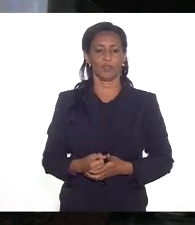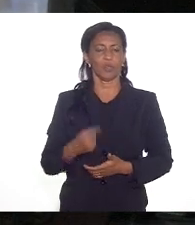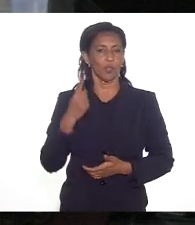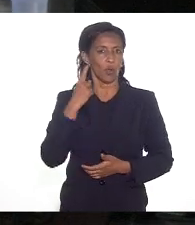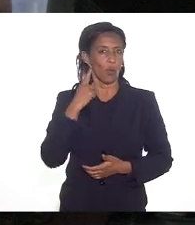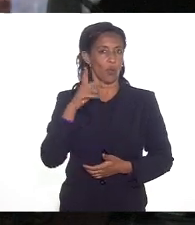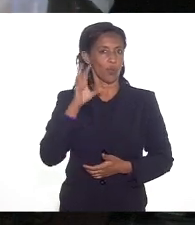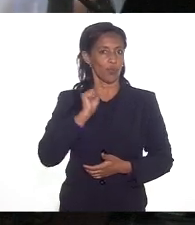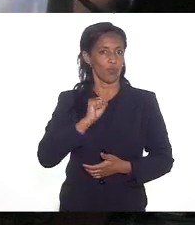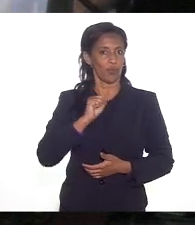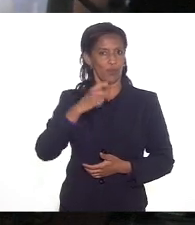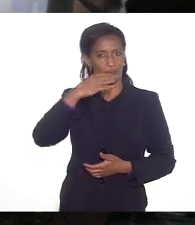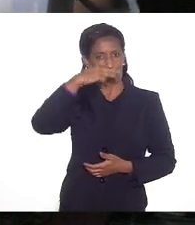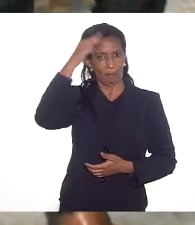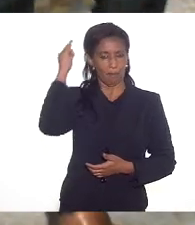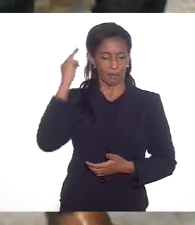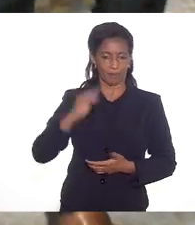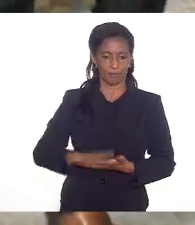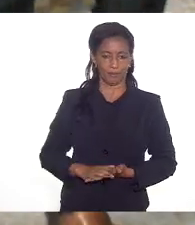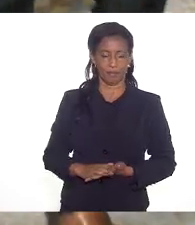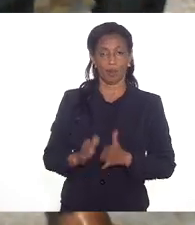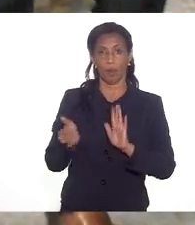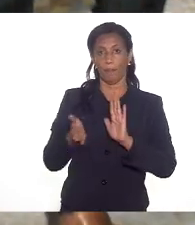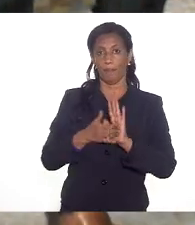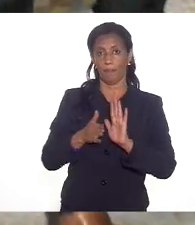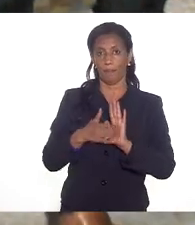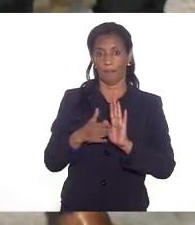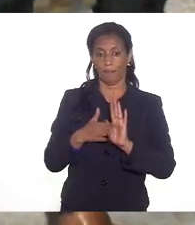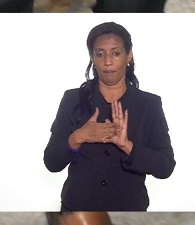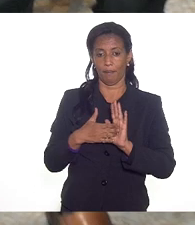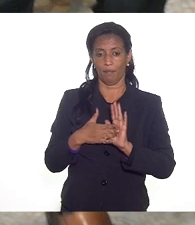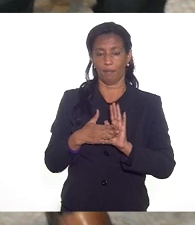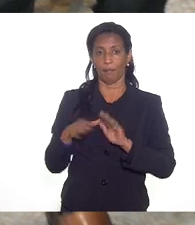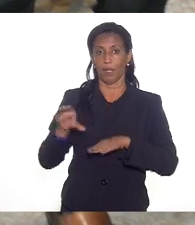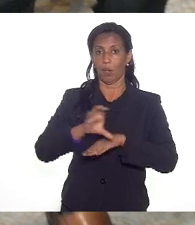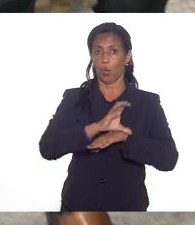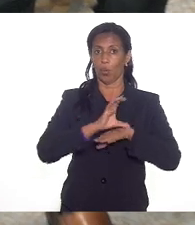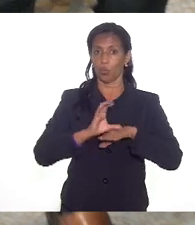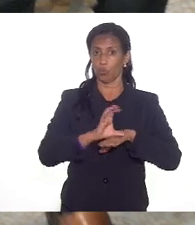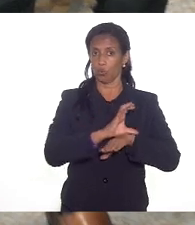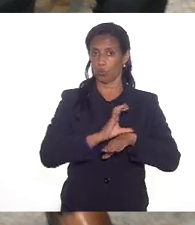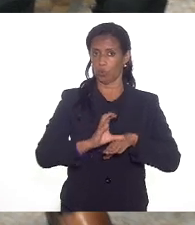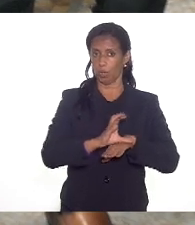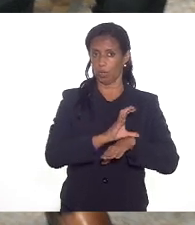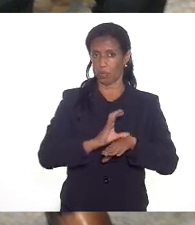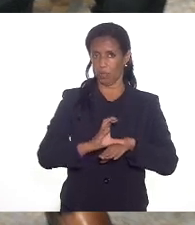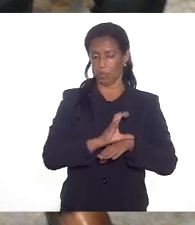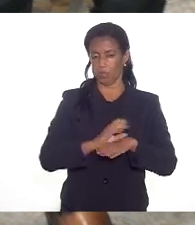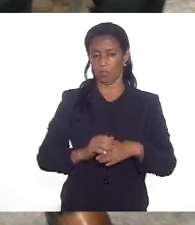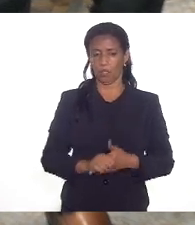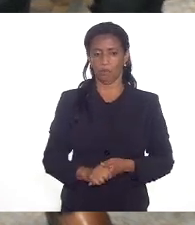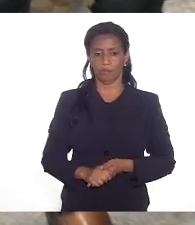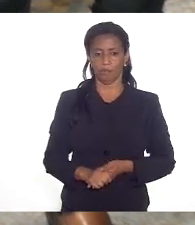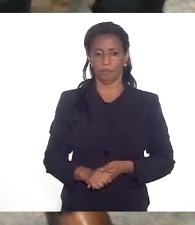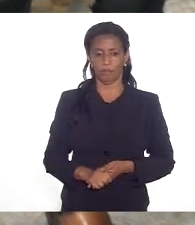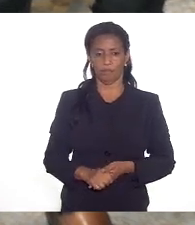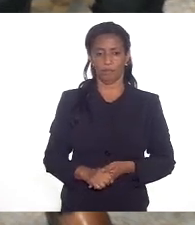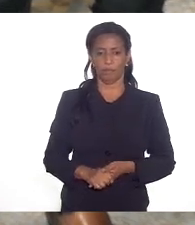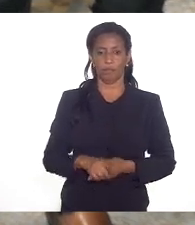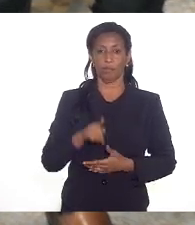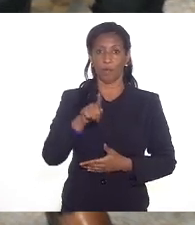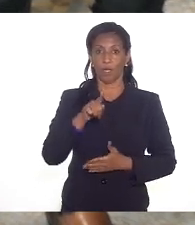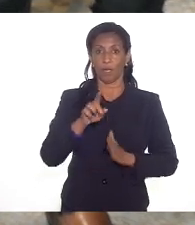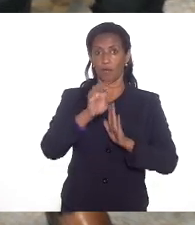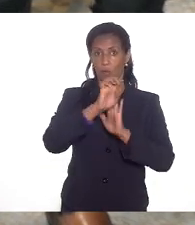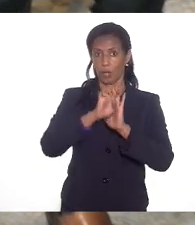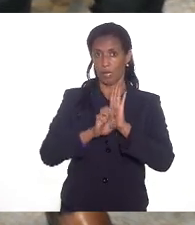21 quero ouvir o deputador mas pode ser seu presente aparecer será pela constitucionalidade eu mostrei sabia disso